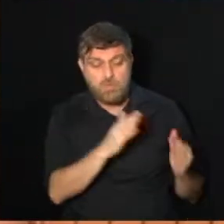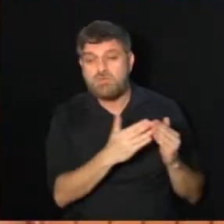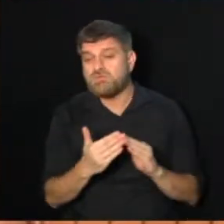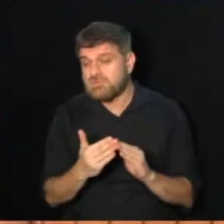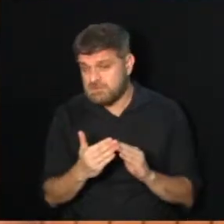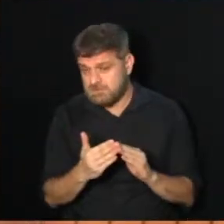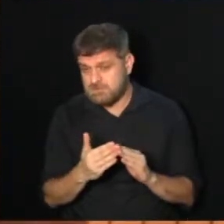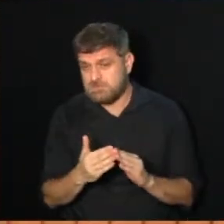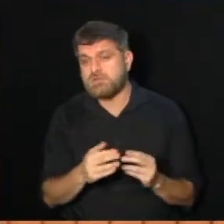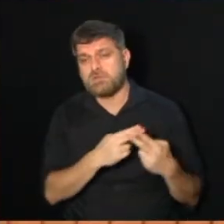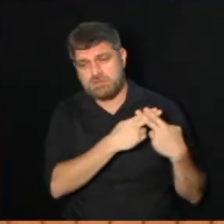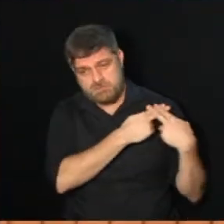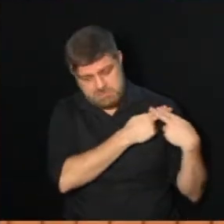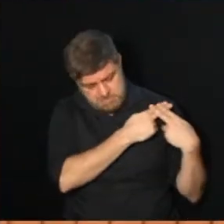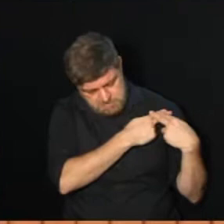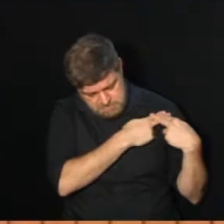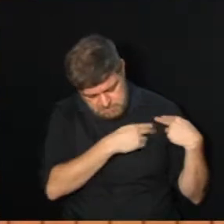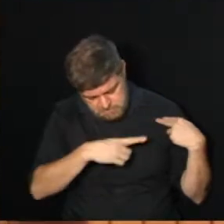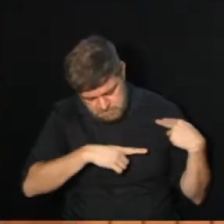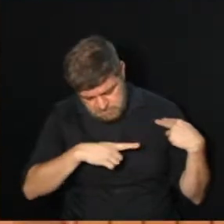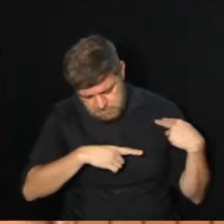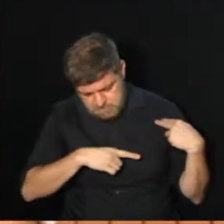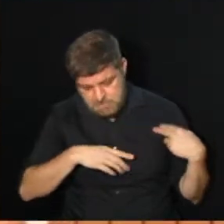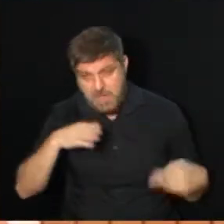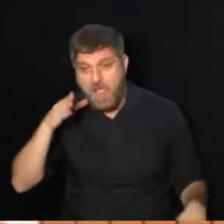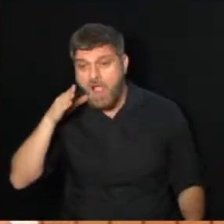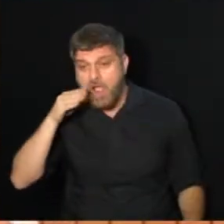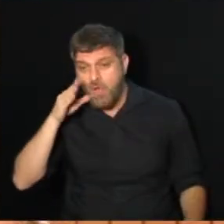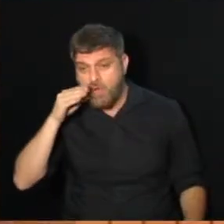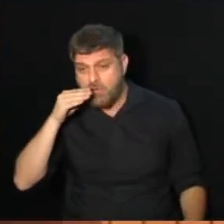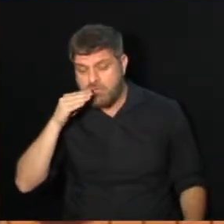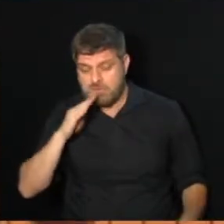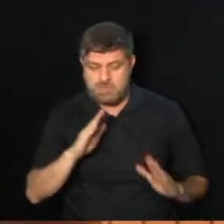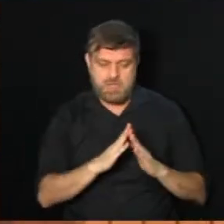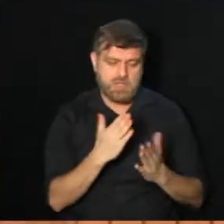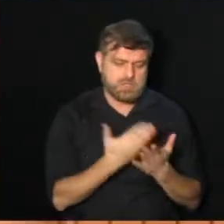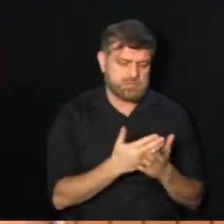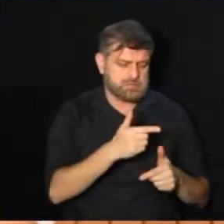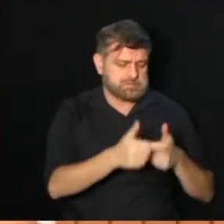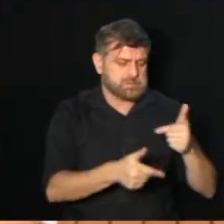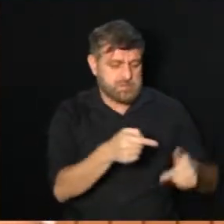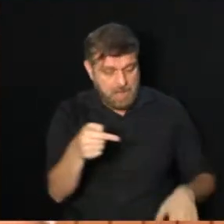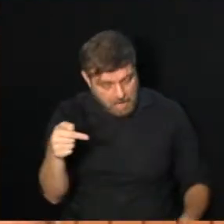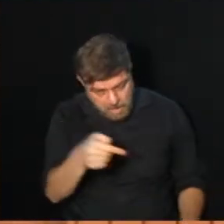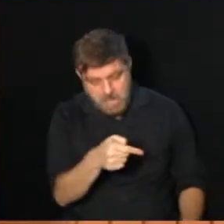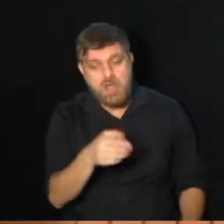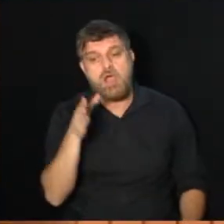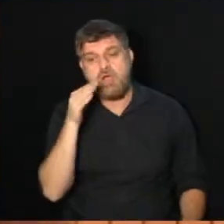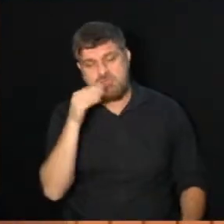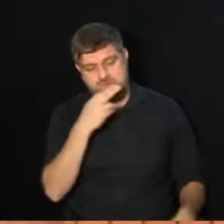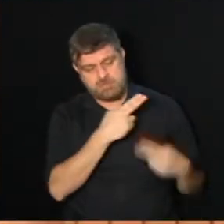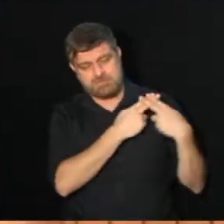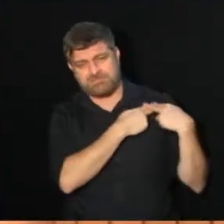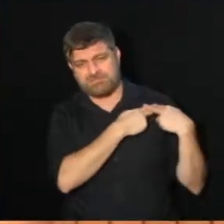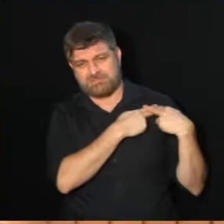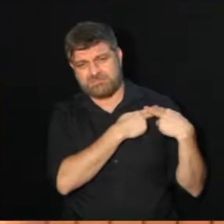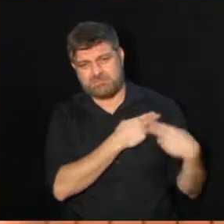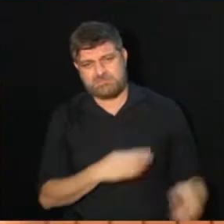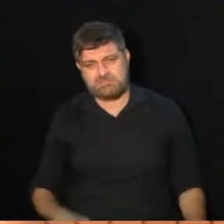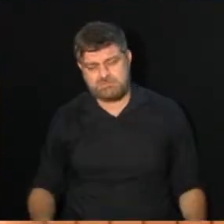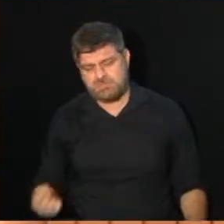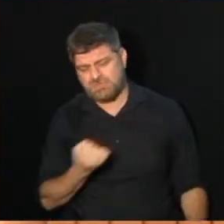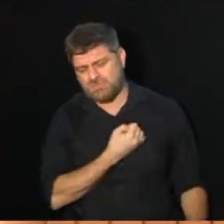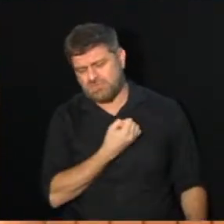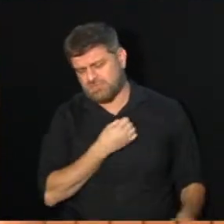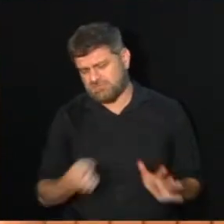vizinhos, né, os funcionários de uma escola. São tantos exemplos, a gente pode enumerar aqui